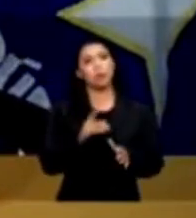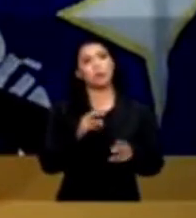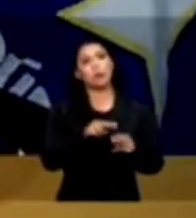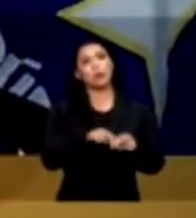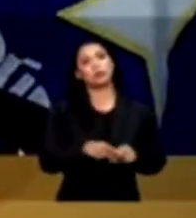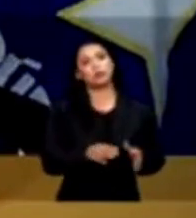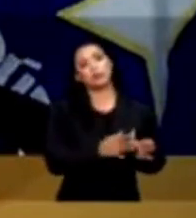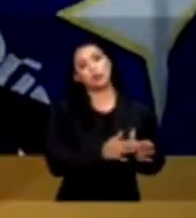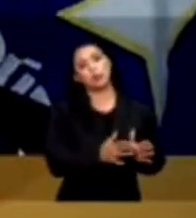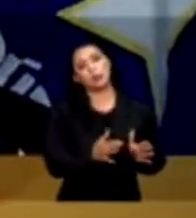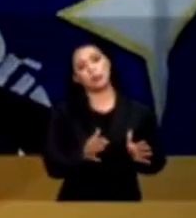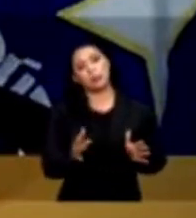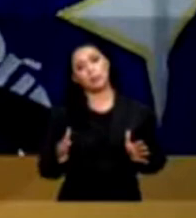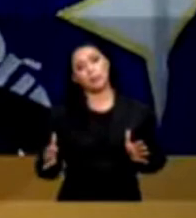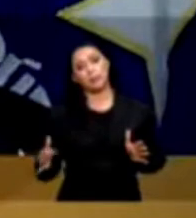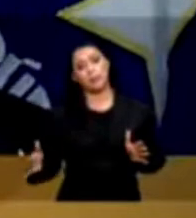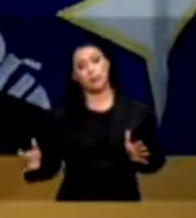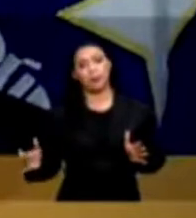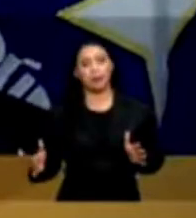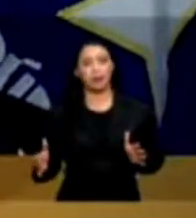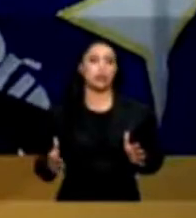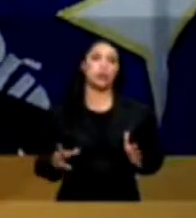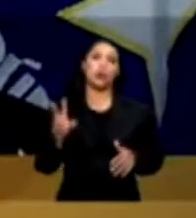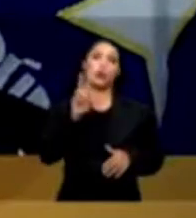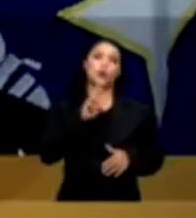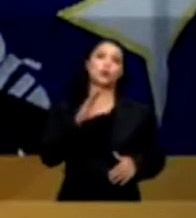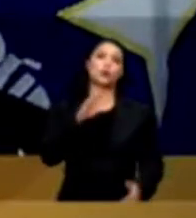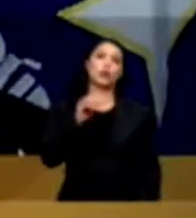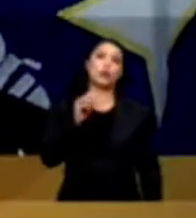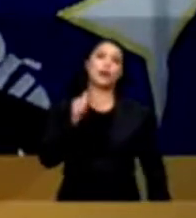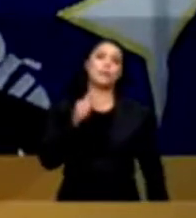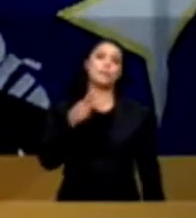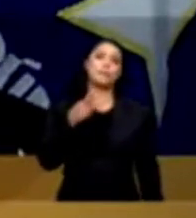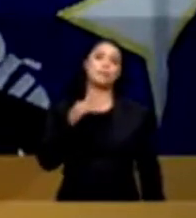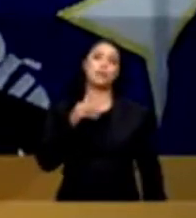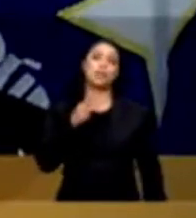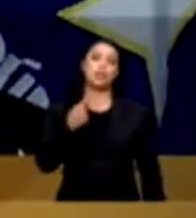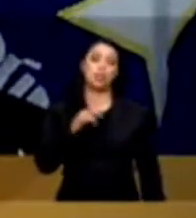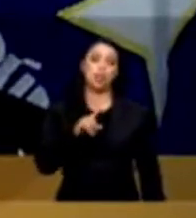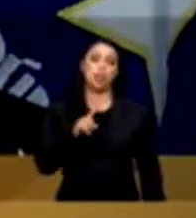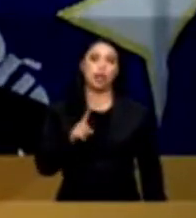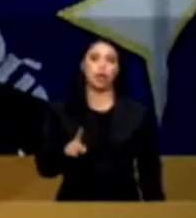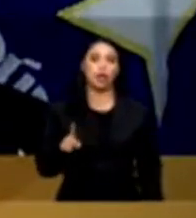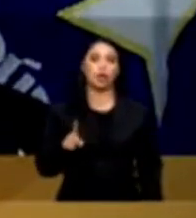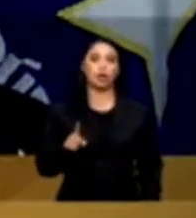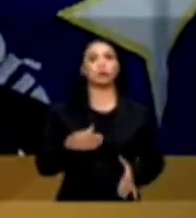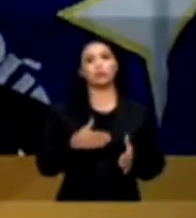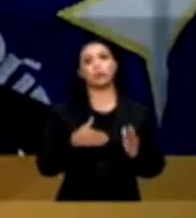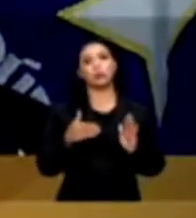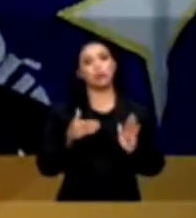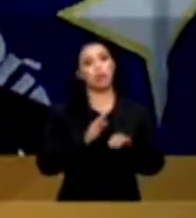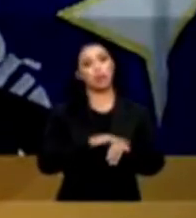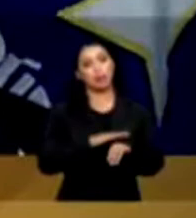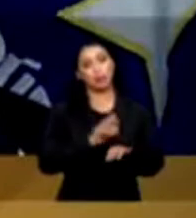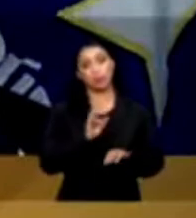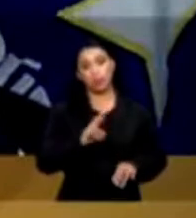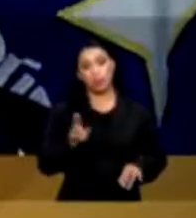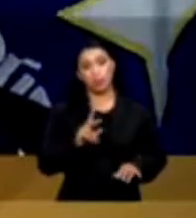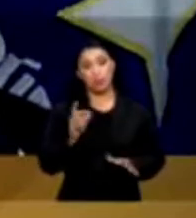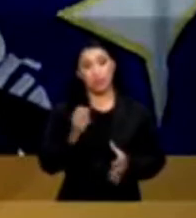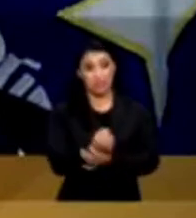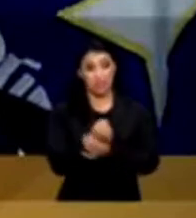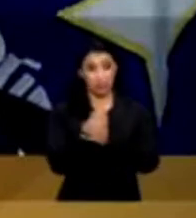tempo, à semelhança de um modus capião de invalidade. Absolutamente, não se trata disso. Mas a segurança jurídica como